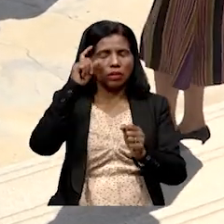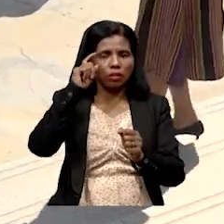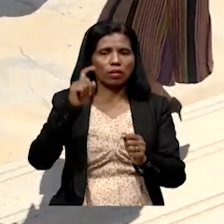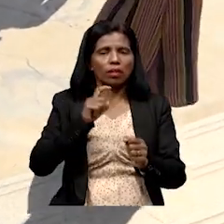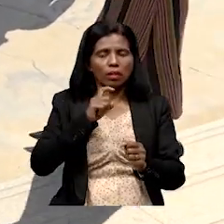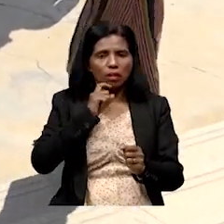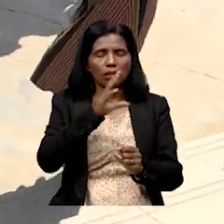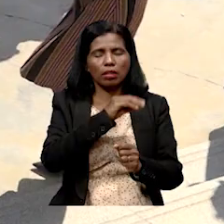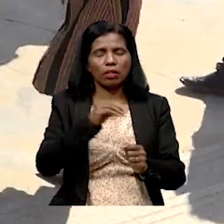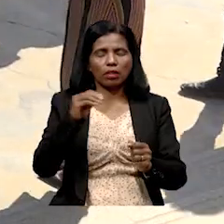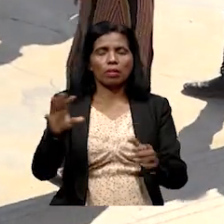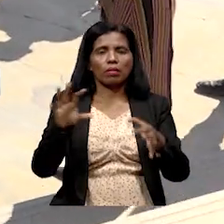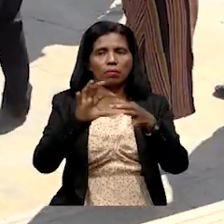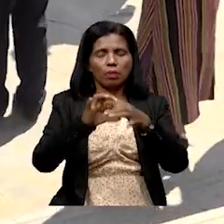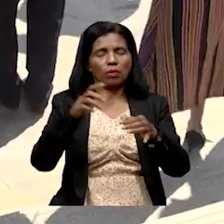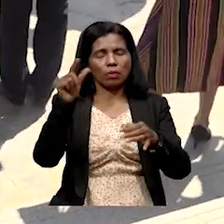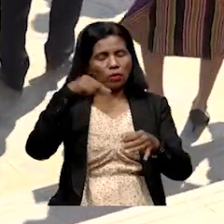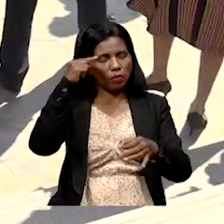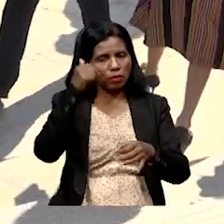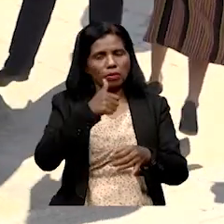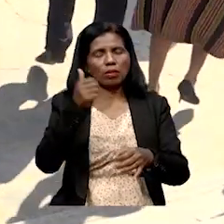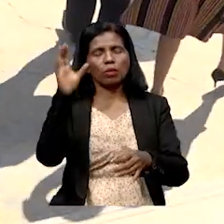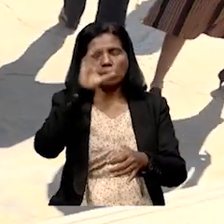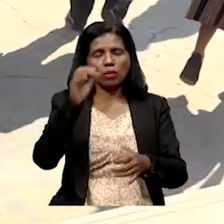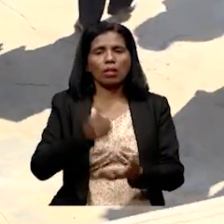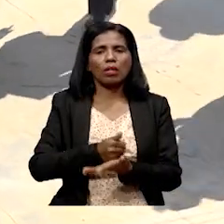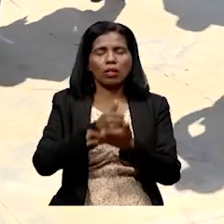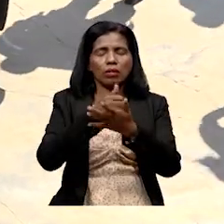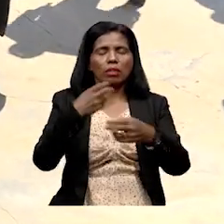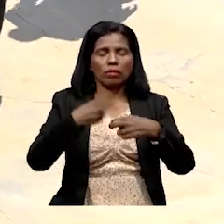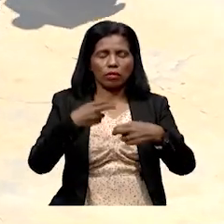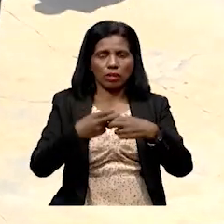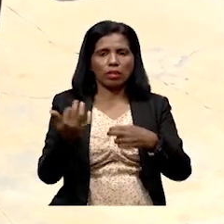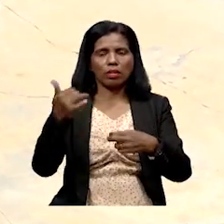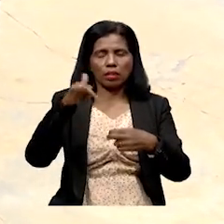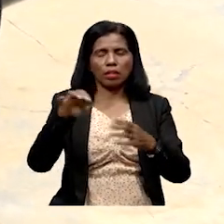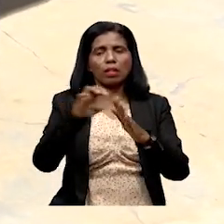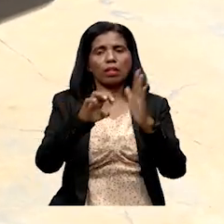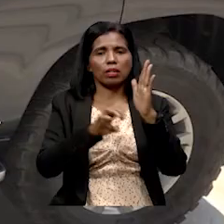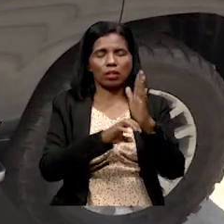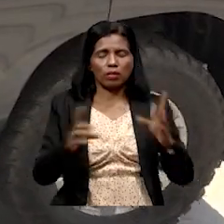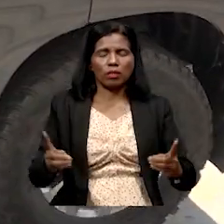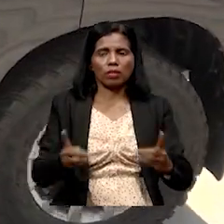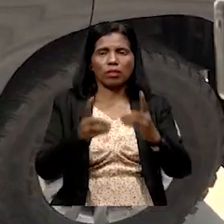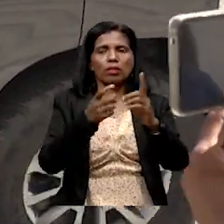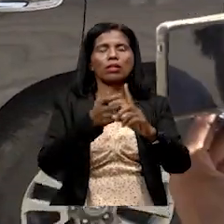Gusmão, no membro governo Balung, atu buka solução ba desafio sira nebe estado enfrenta,